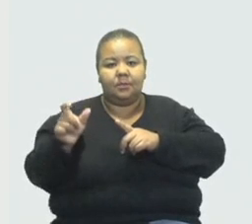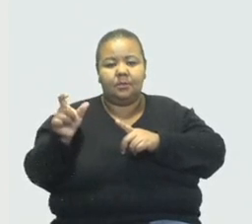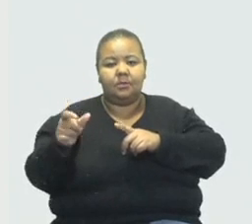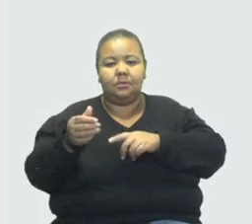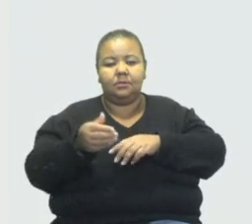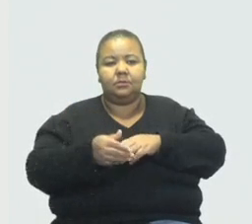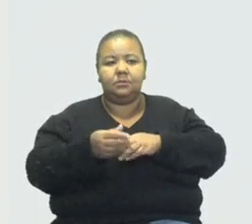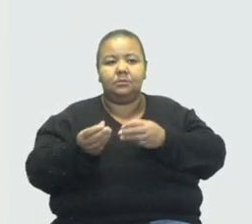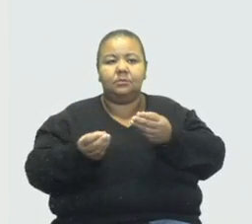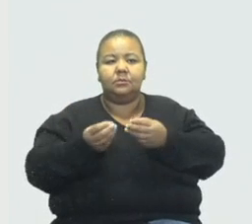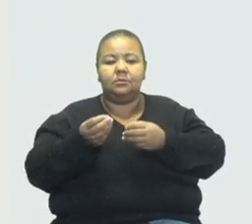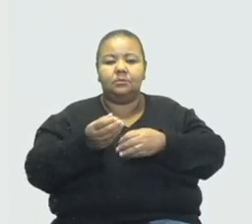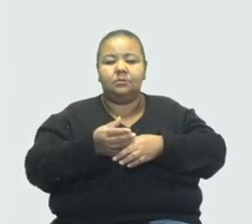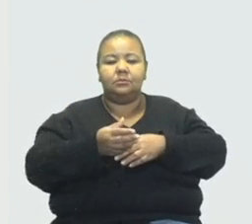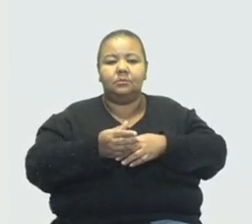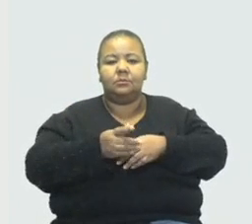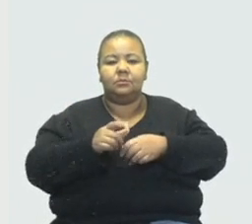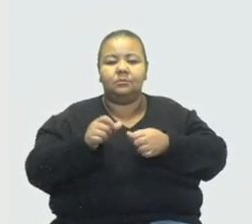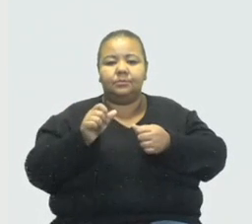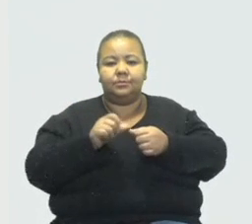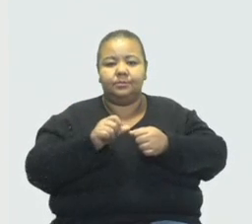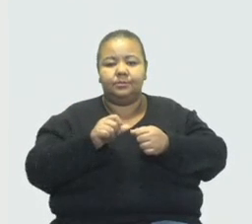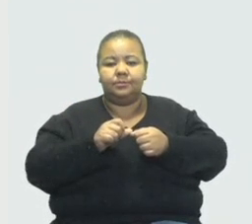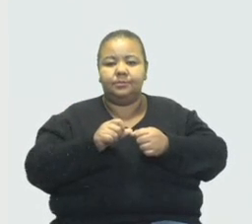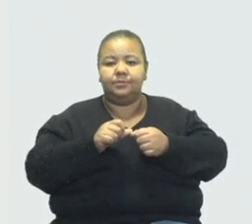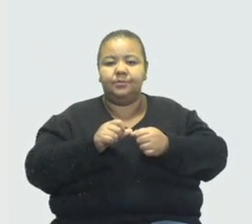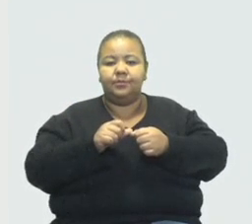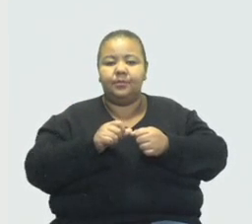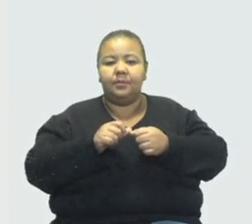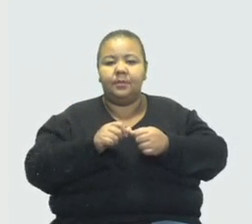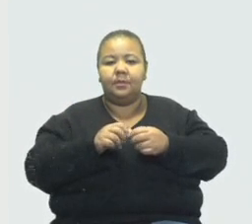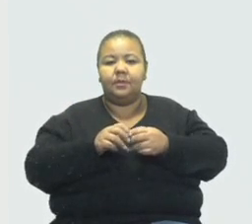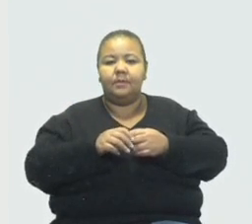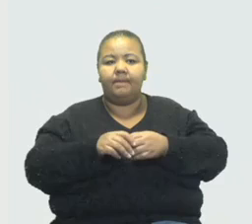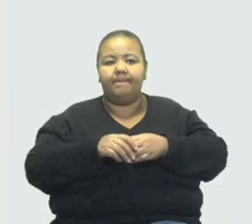coluna. De que forma? Nós vamos fazer assim.